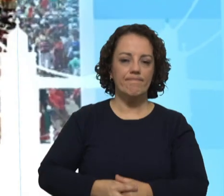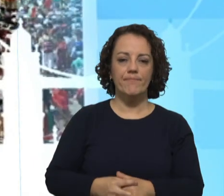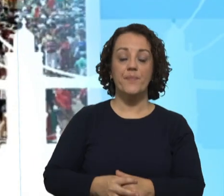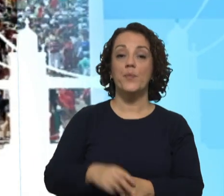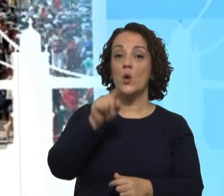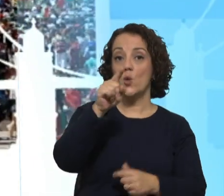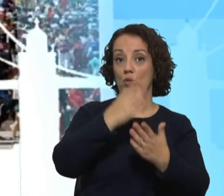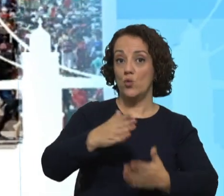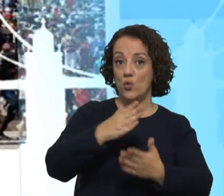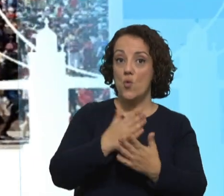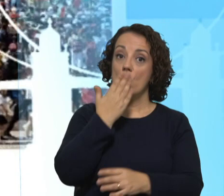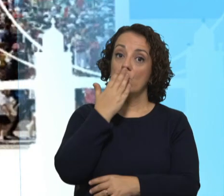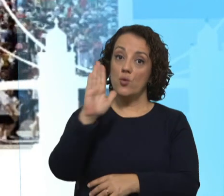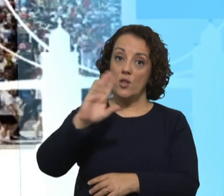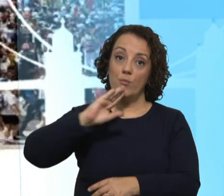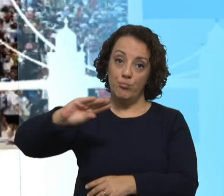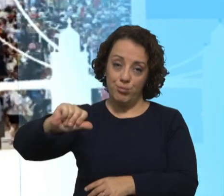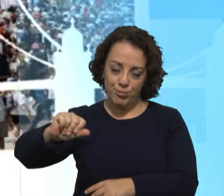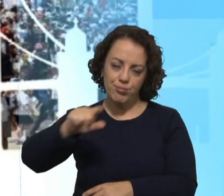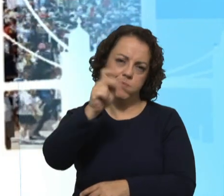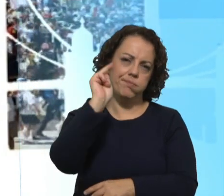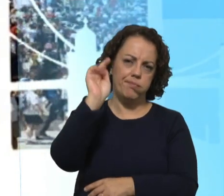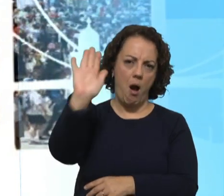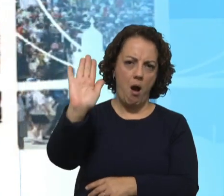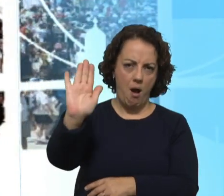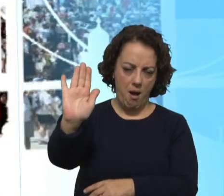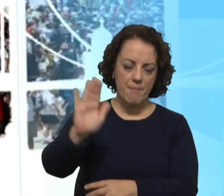Estudou em Jerusalém, esteve lá há alguns anos e